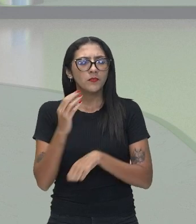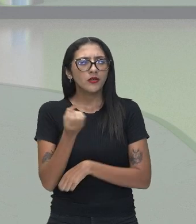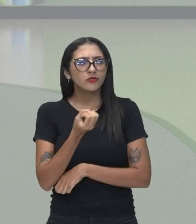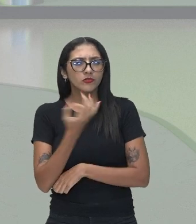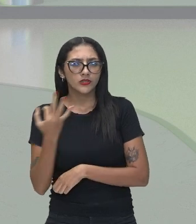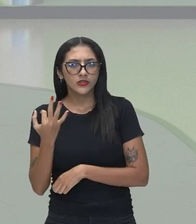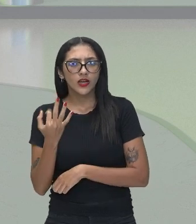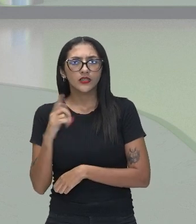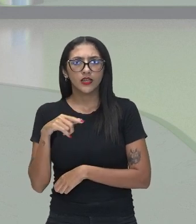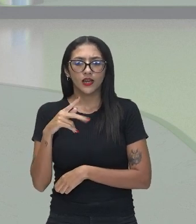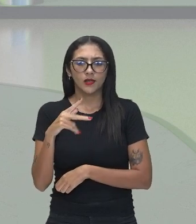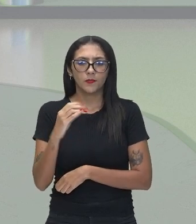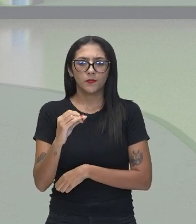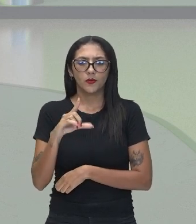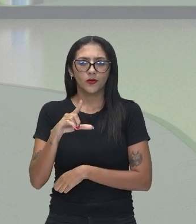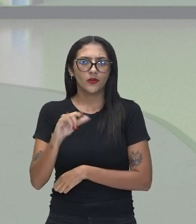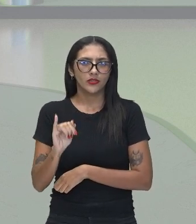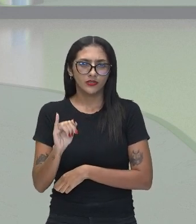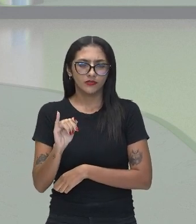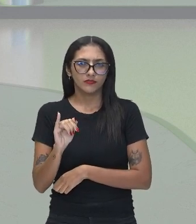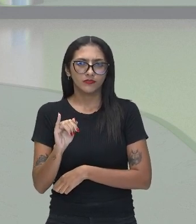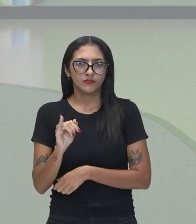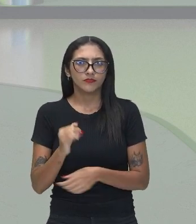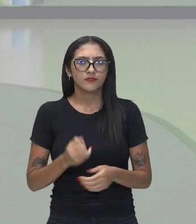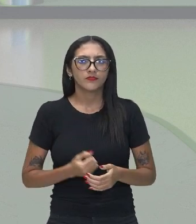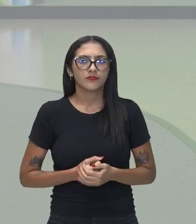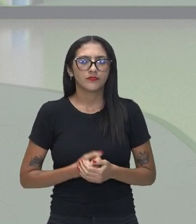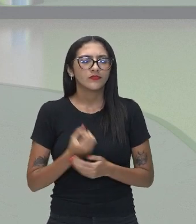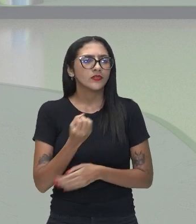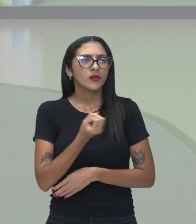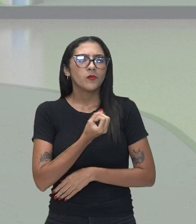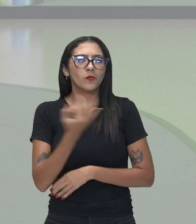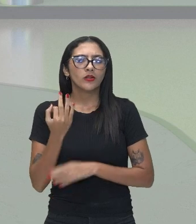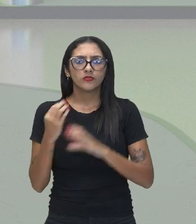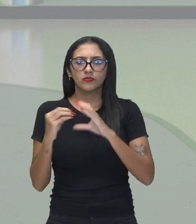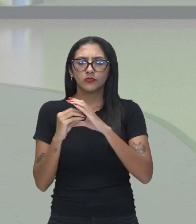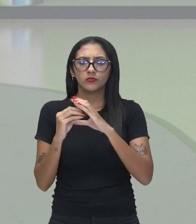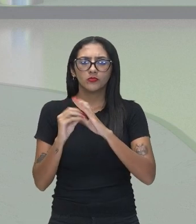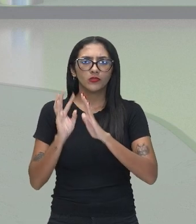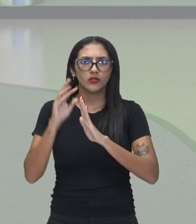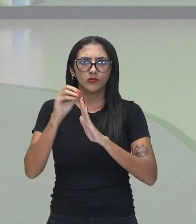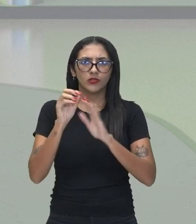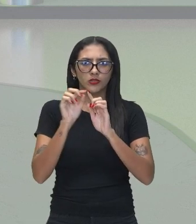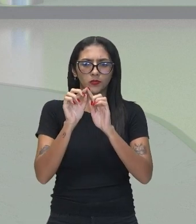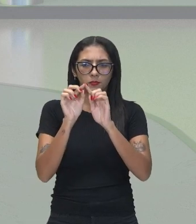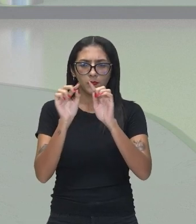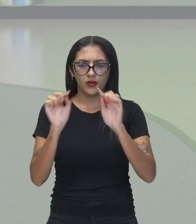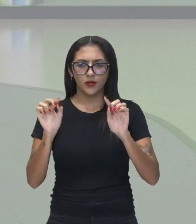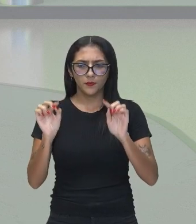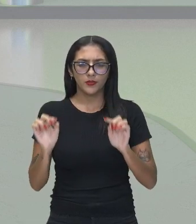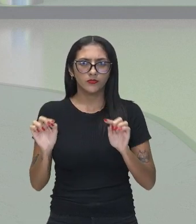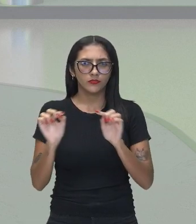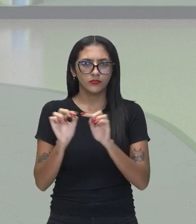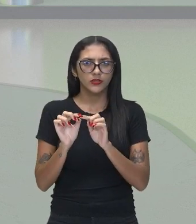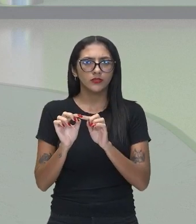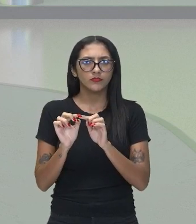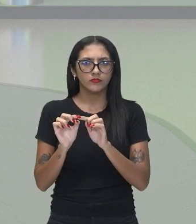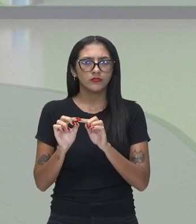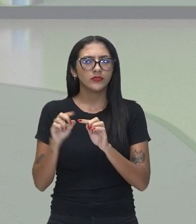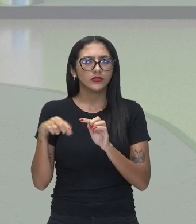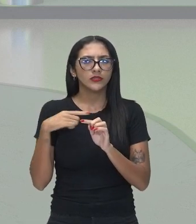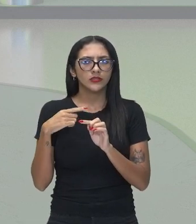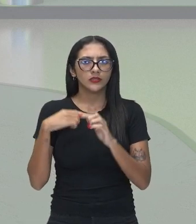ser polinuclear. Quando os núcleos aí eles estão separados, ela vai ser uma cadeia